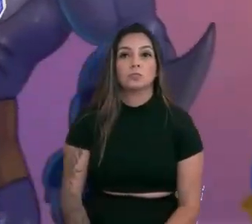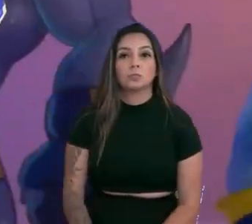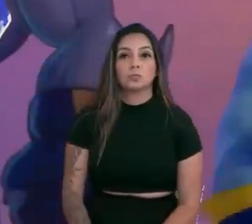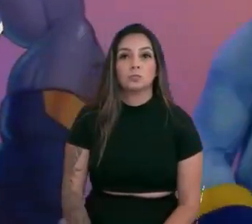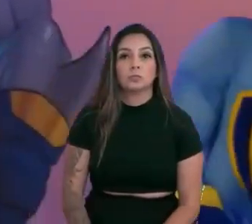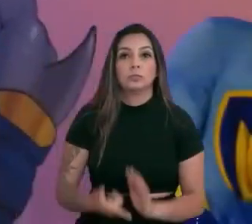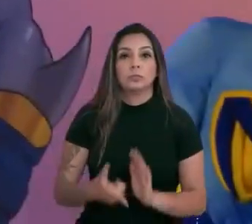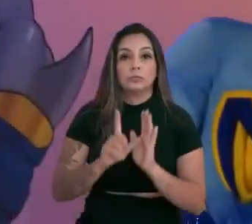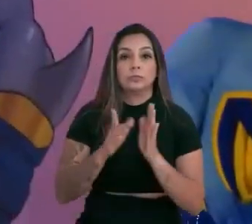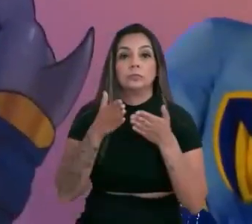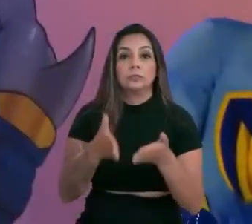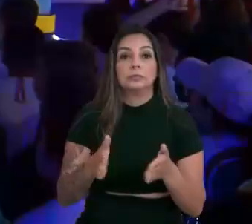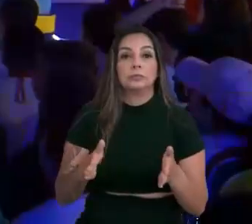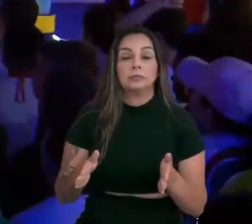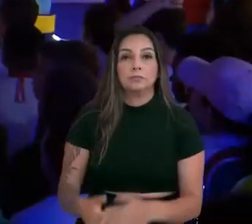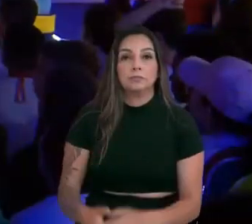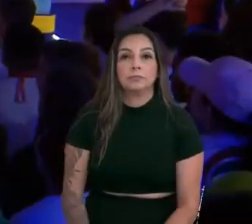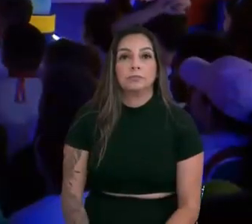na piscina?